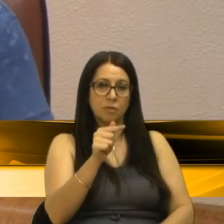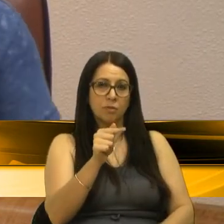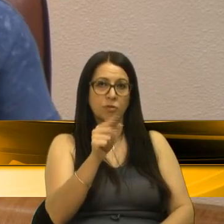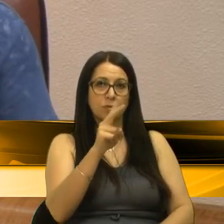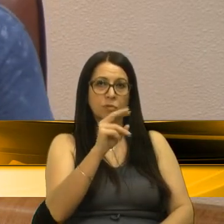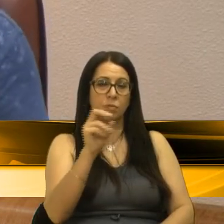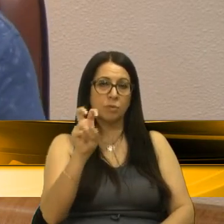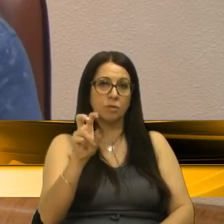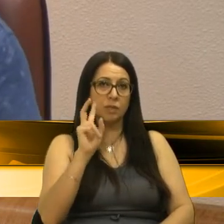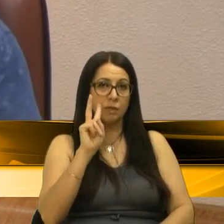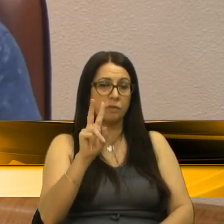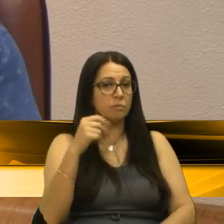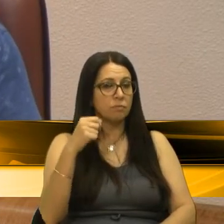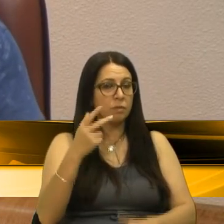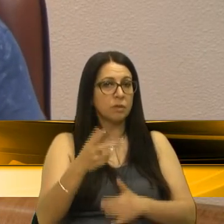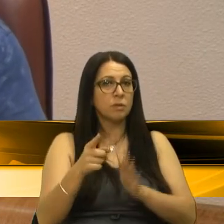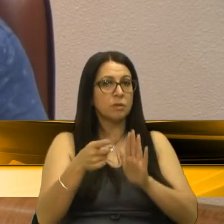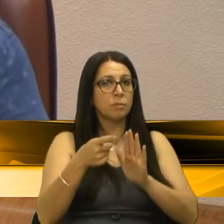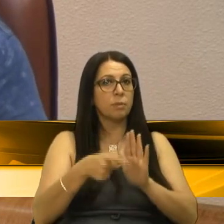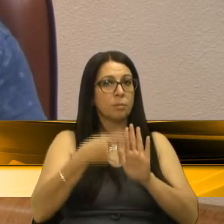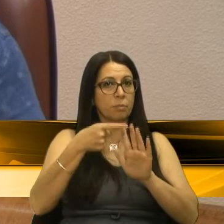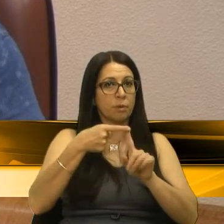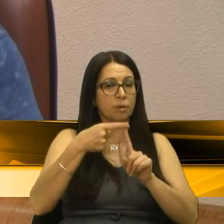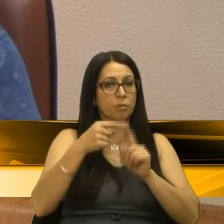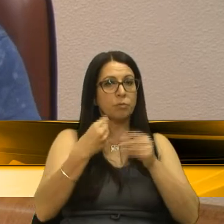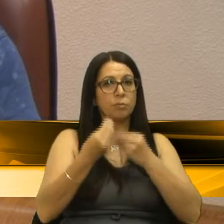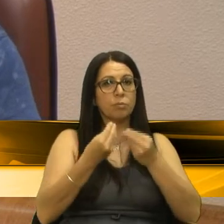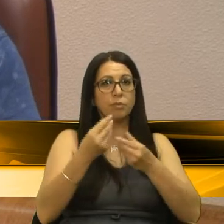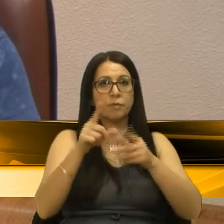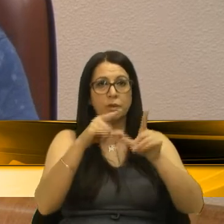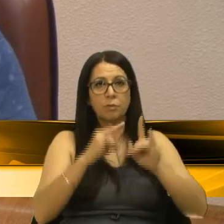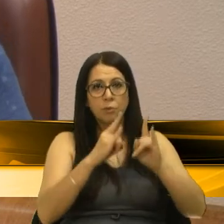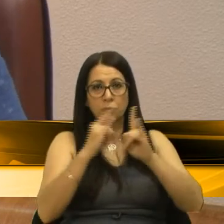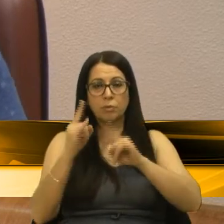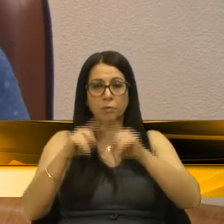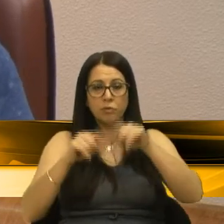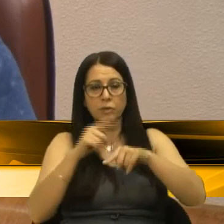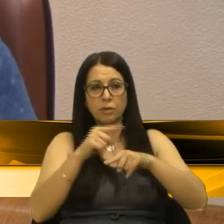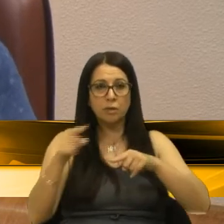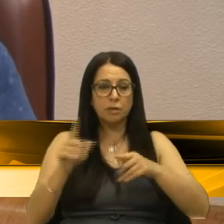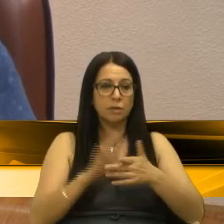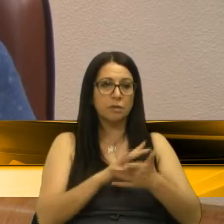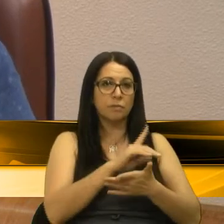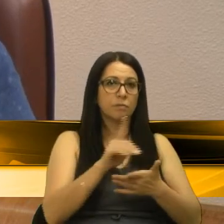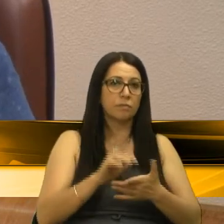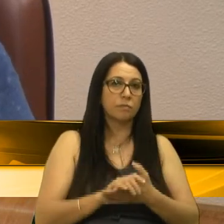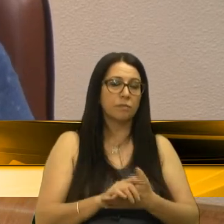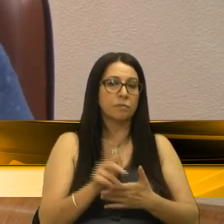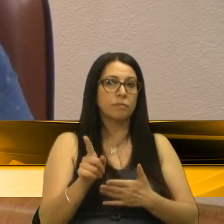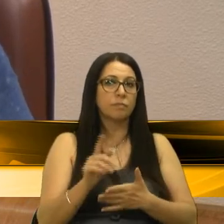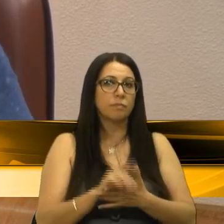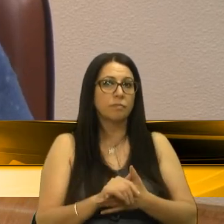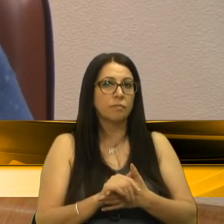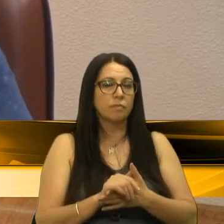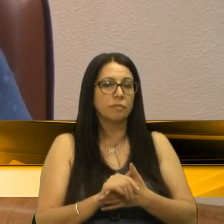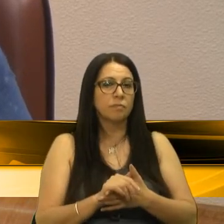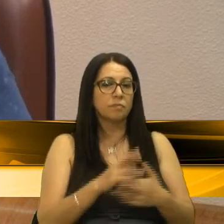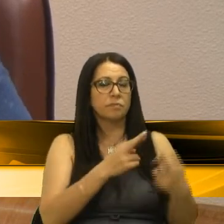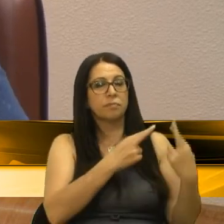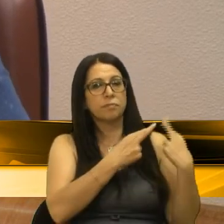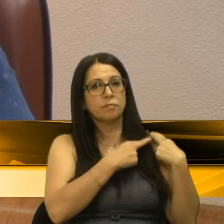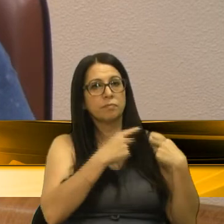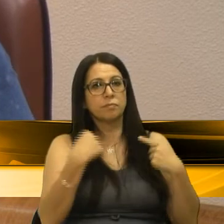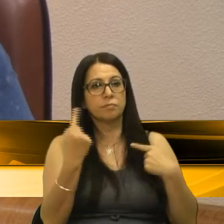2005 serão necessárias. 1. Atendimento às condições de instalações estabelecidas para a atividade principal. 2. Apresentação e declaração dos responsáveis pela atividade